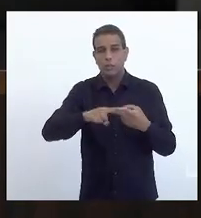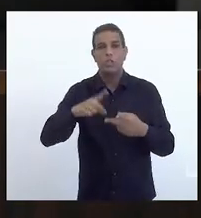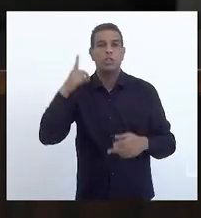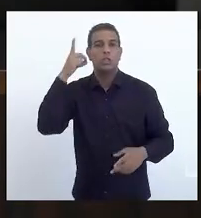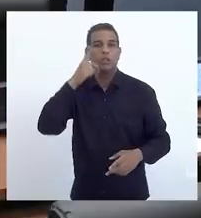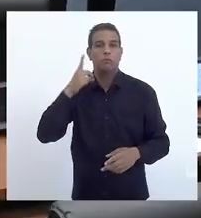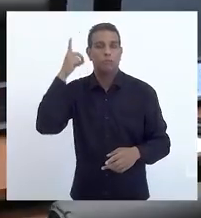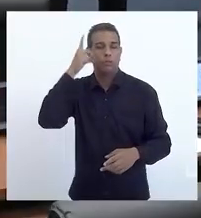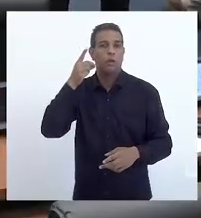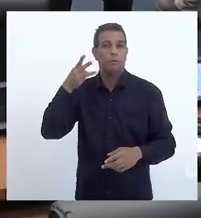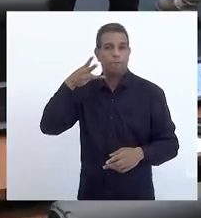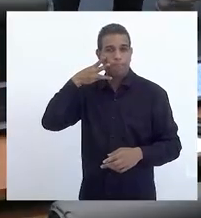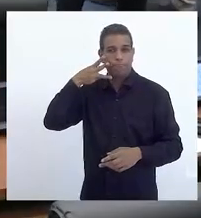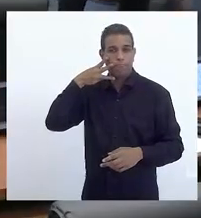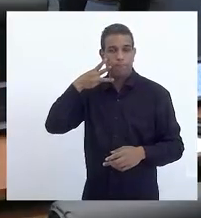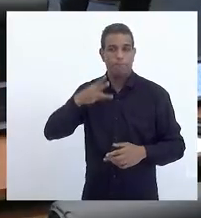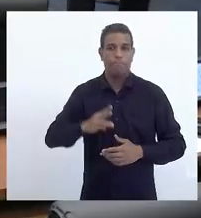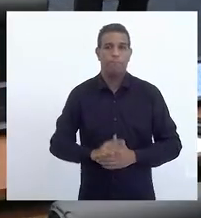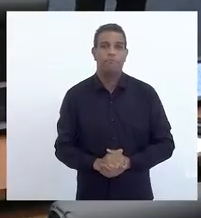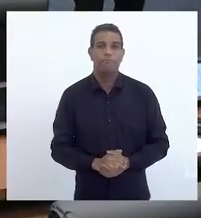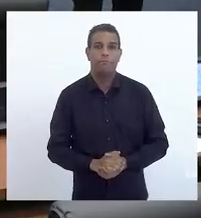Carneiro.